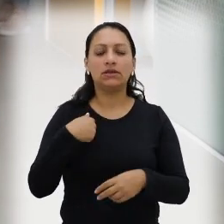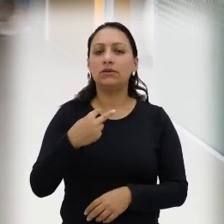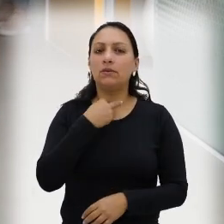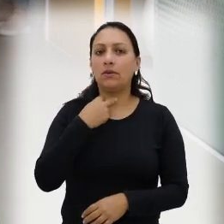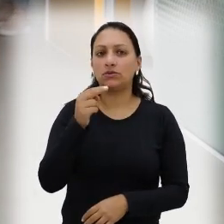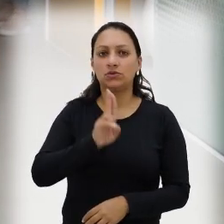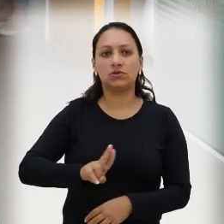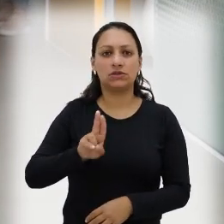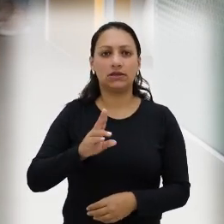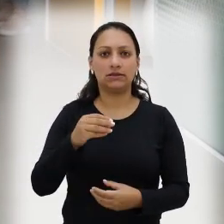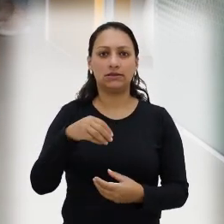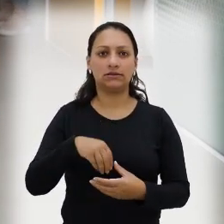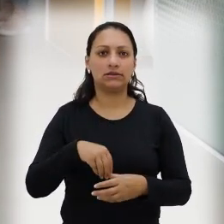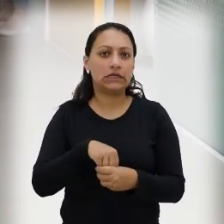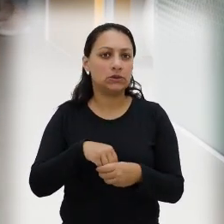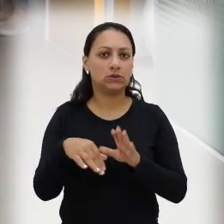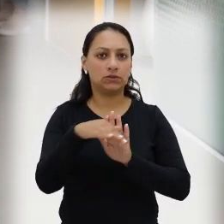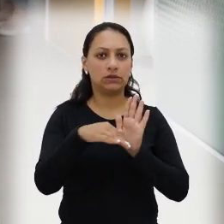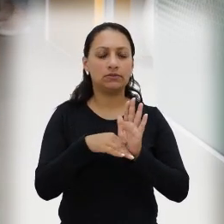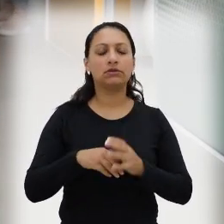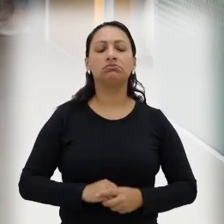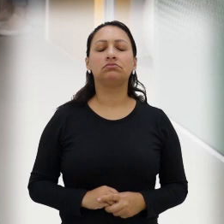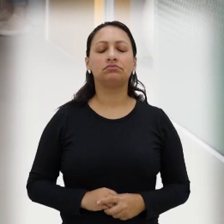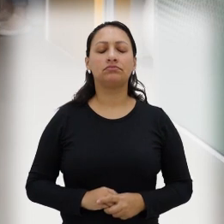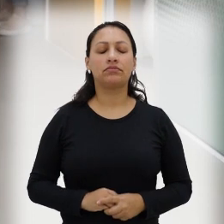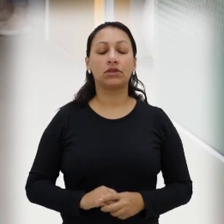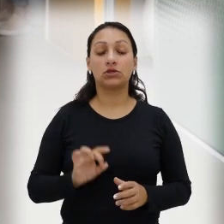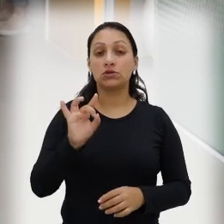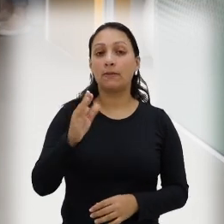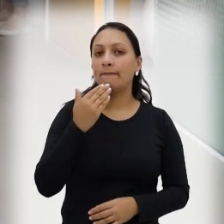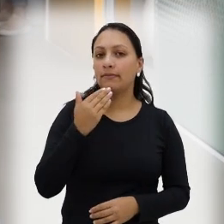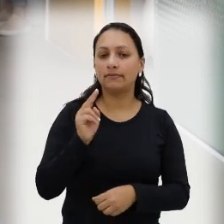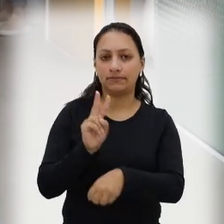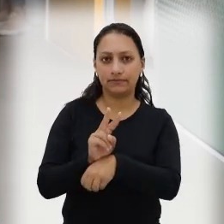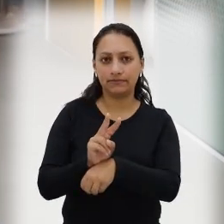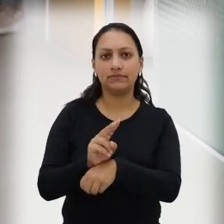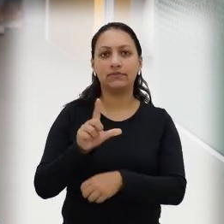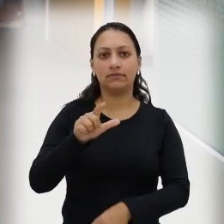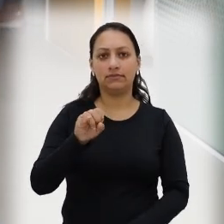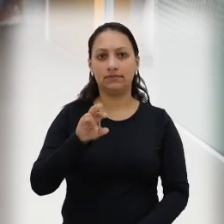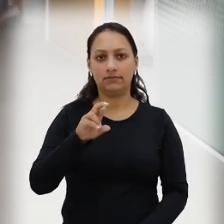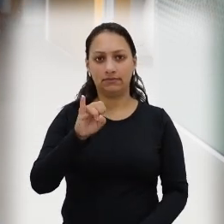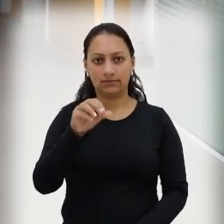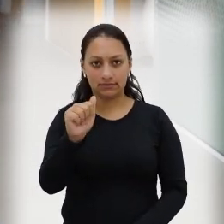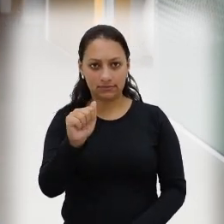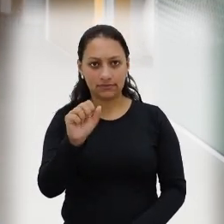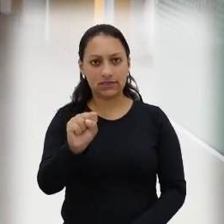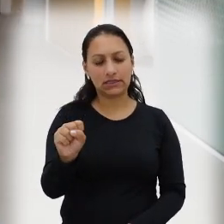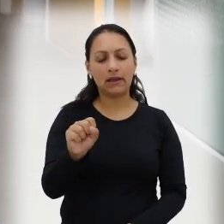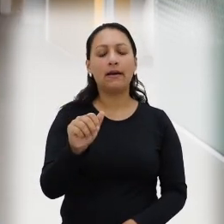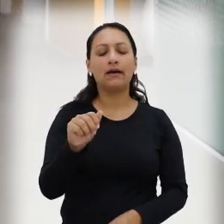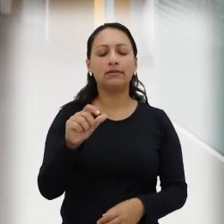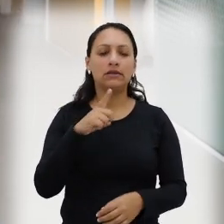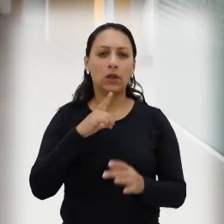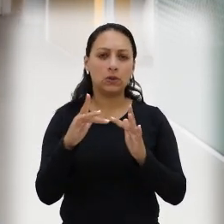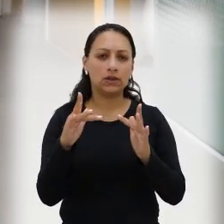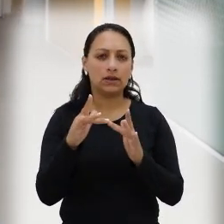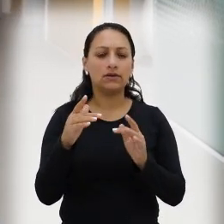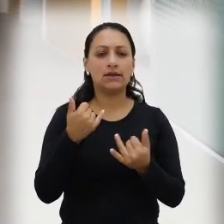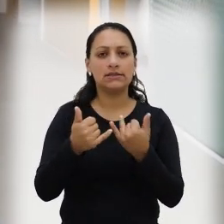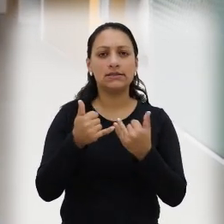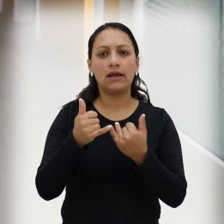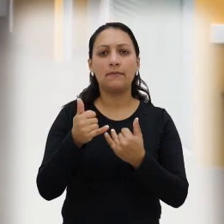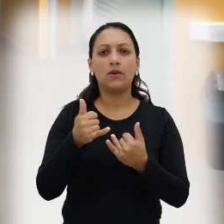utilizar hoje dentro do nosso marketing? A gente só pede o cuidado, né? E aí a Larissa é nosso ponto de contato para utilizar a identidade visual, essas